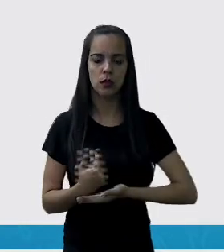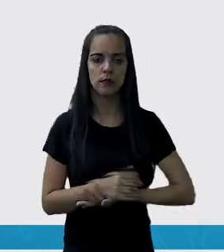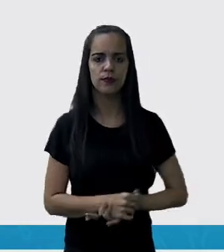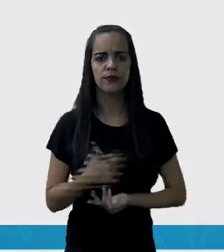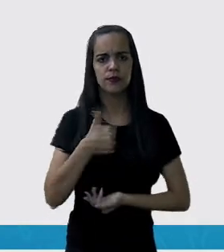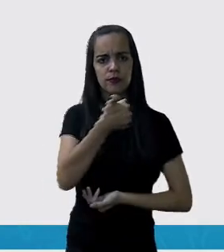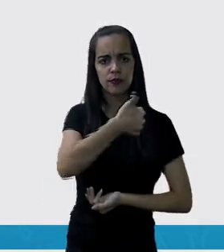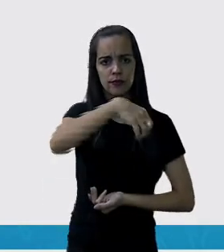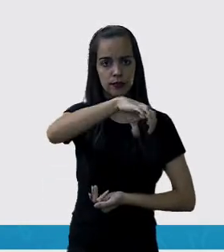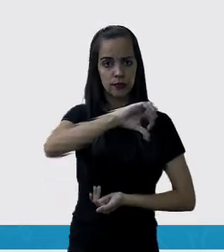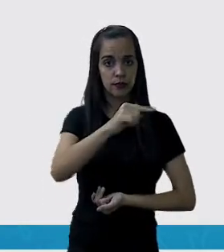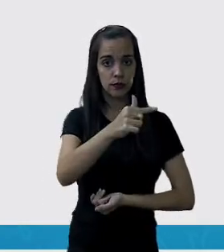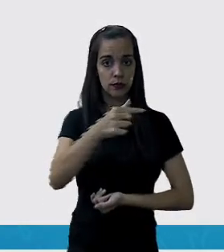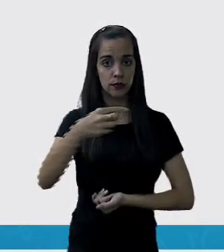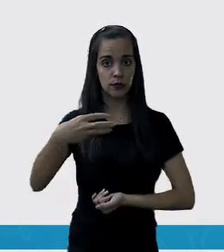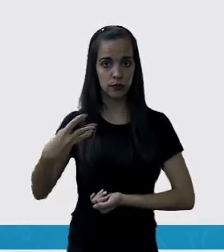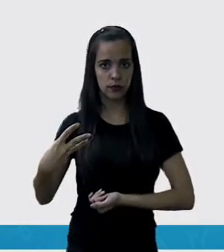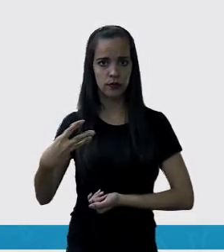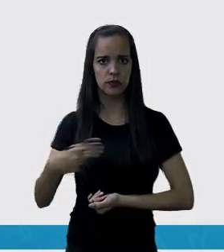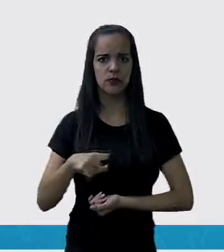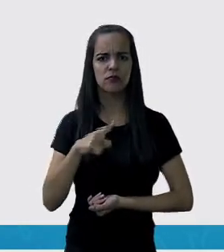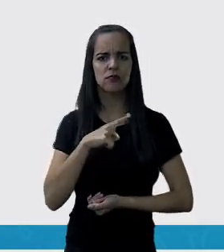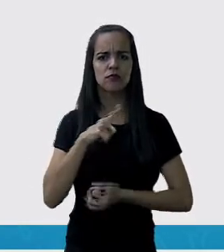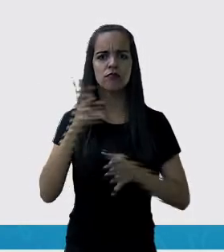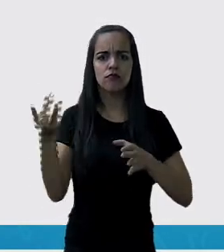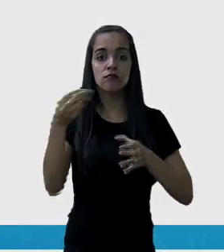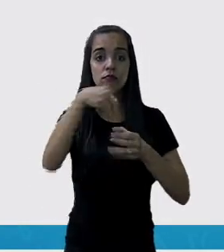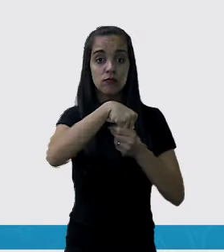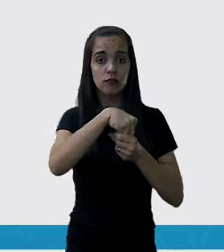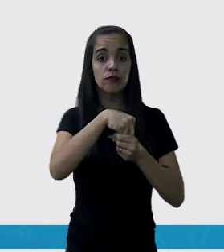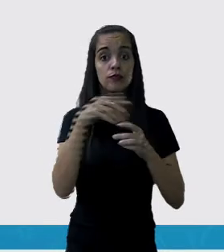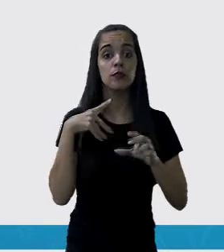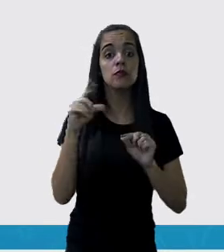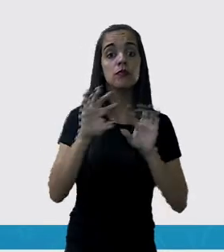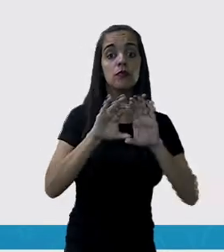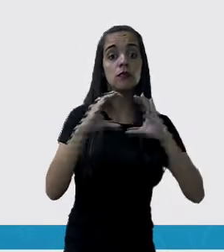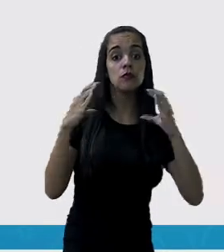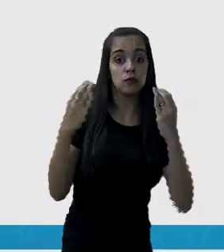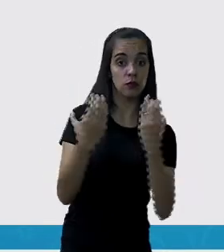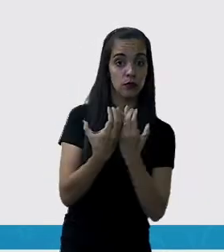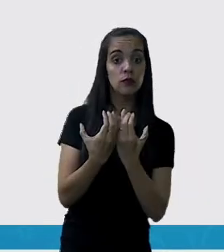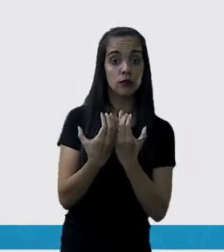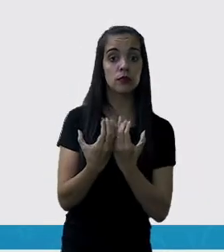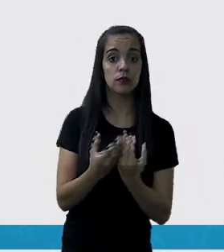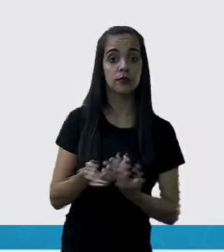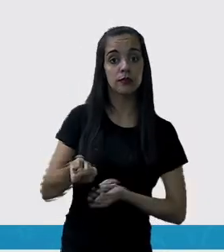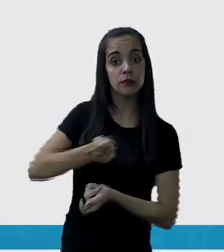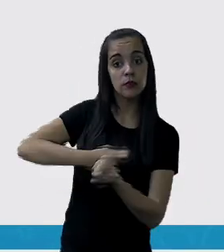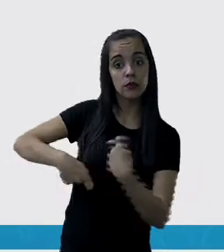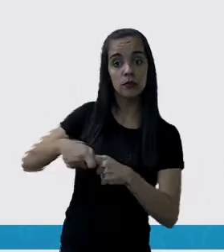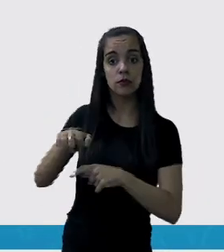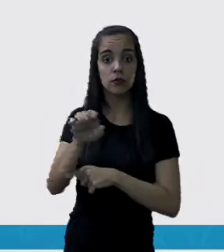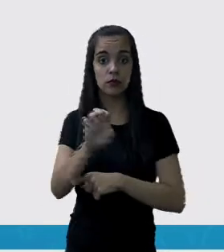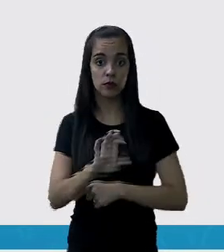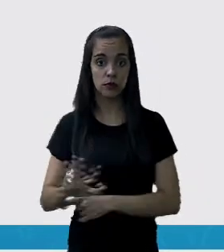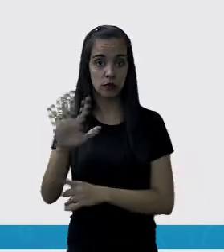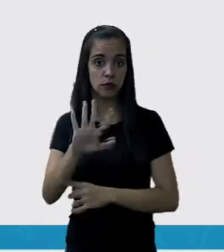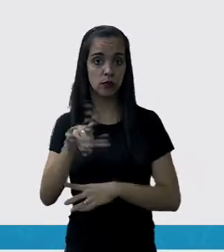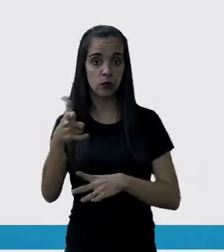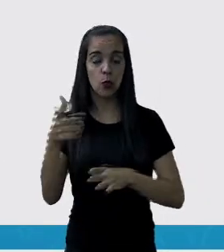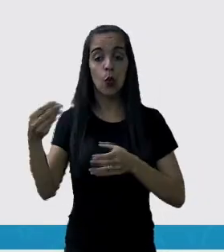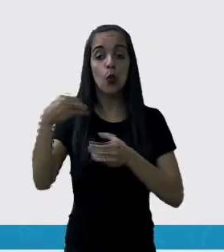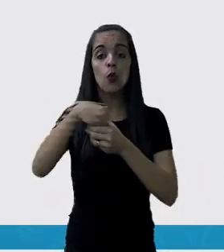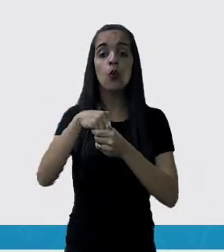Em 1973, incorporaram-se à Comunidade Econômica Europeia Reino